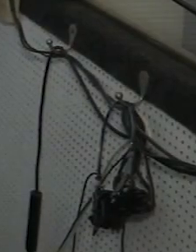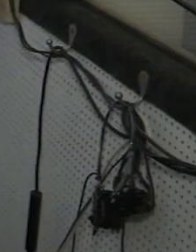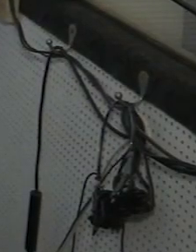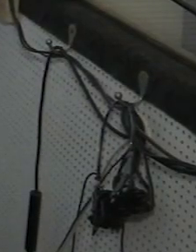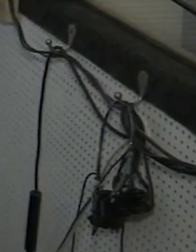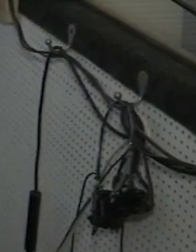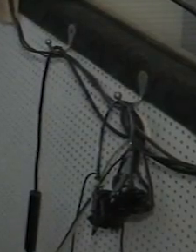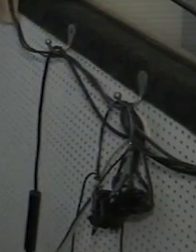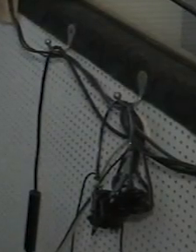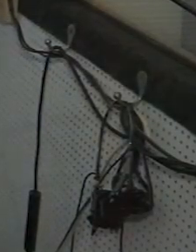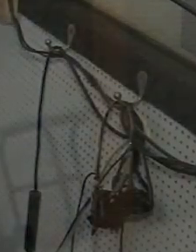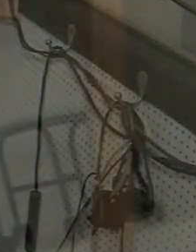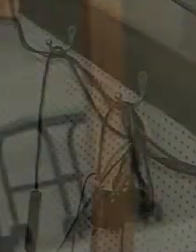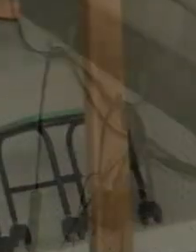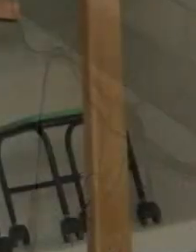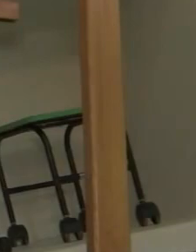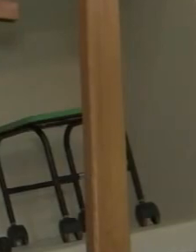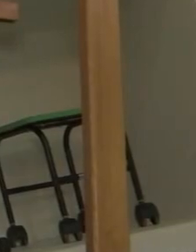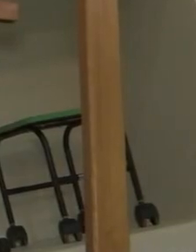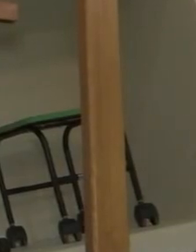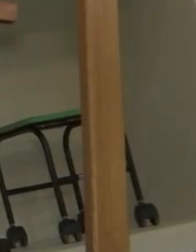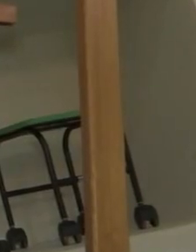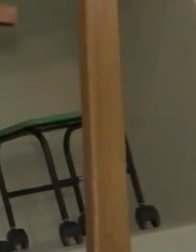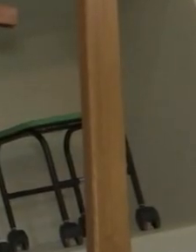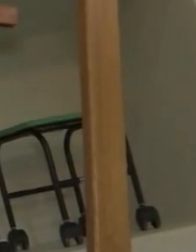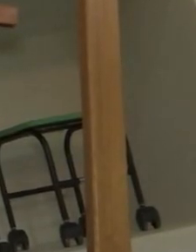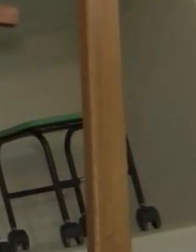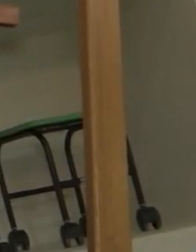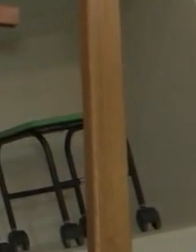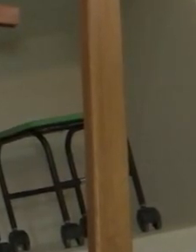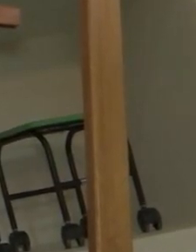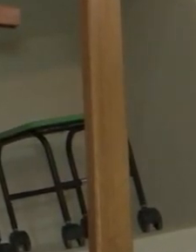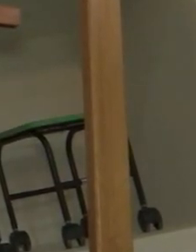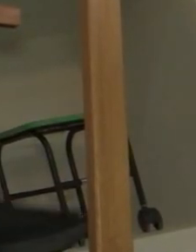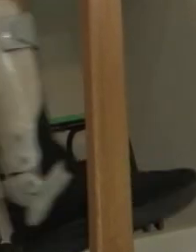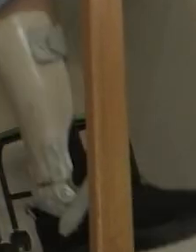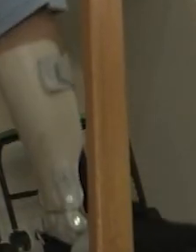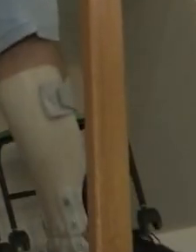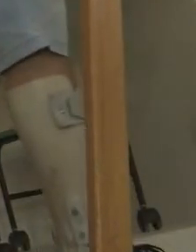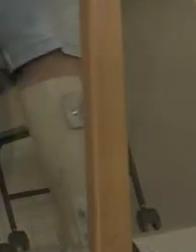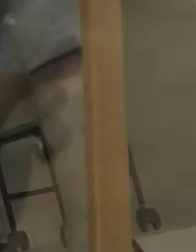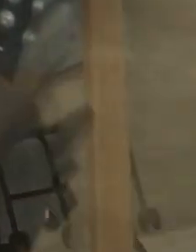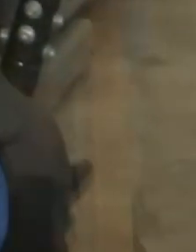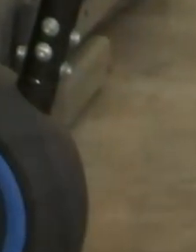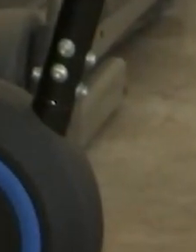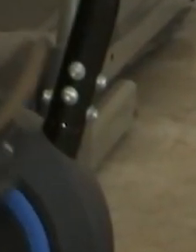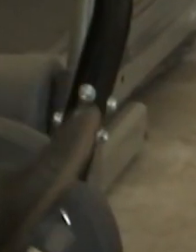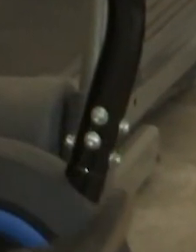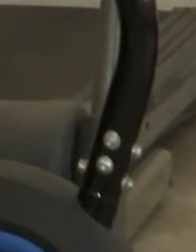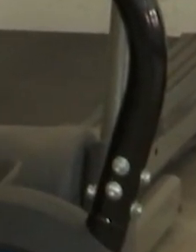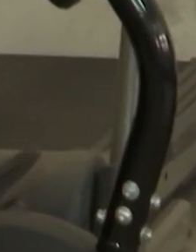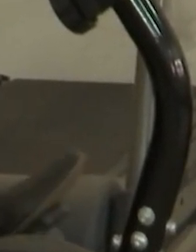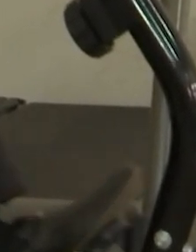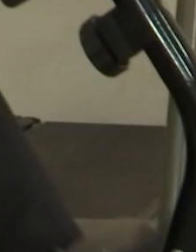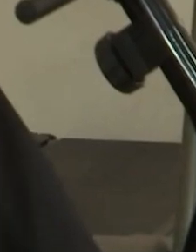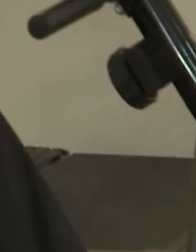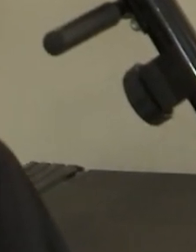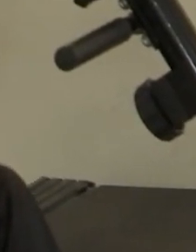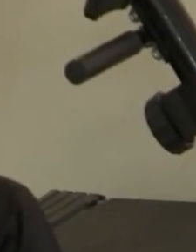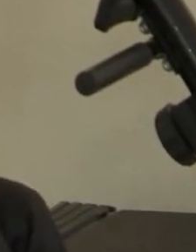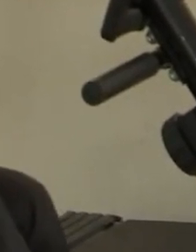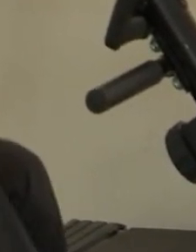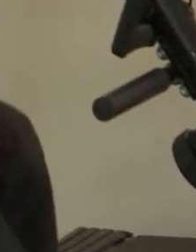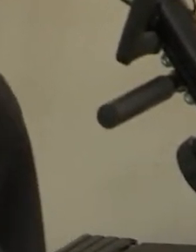500 pessoas por mês. Todos os serviços são custeados pelo SUS, mas os repasses de recursos públicos